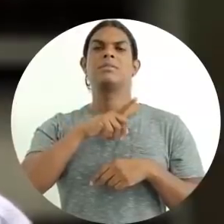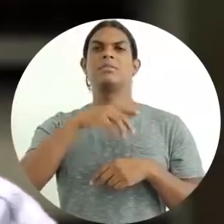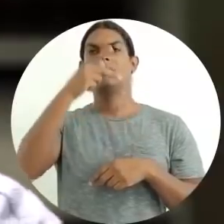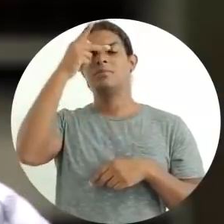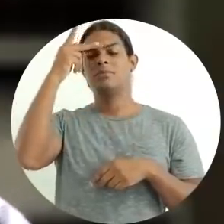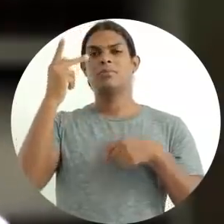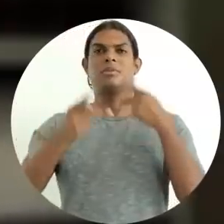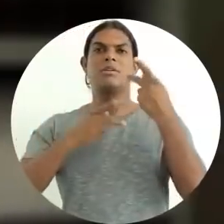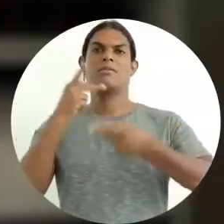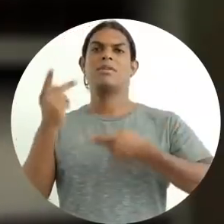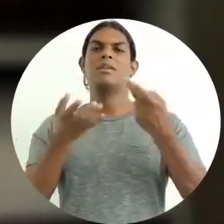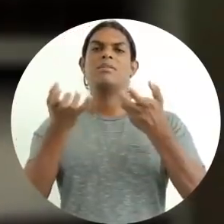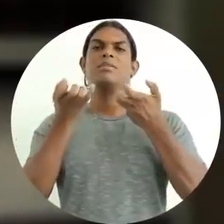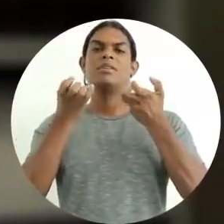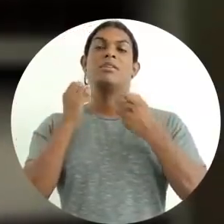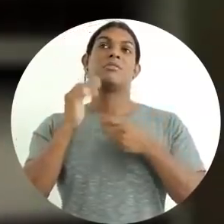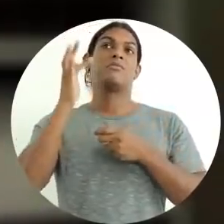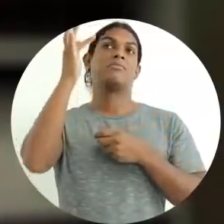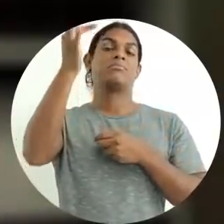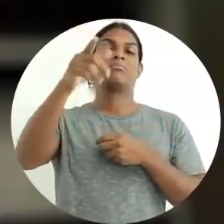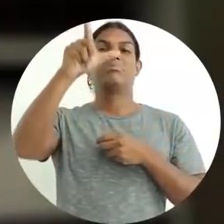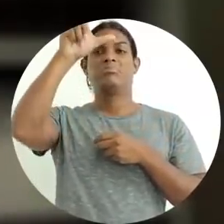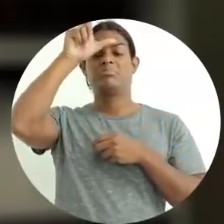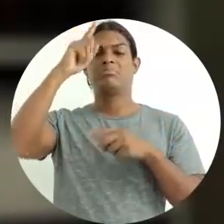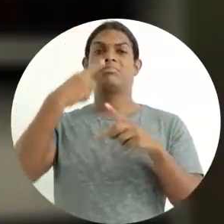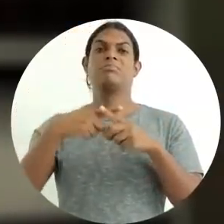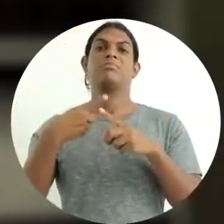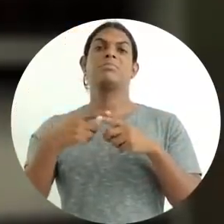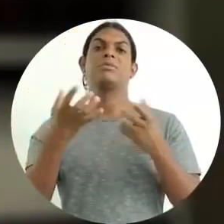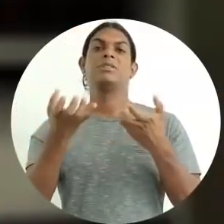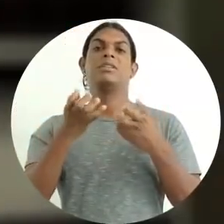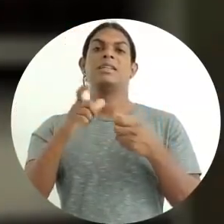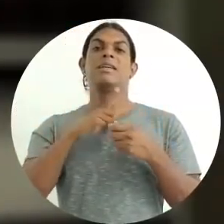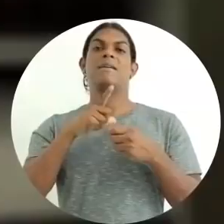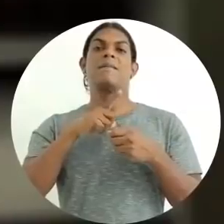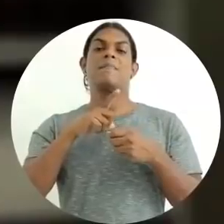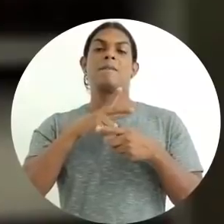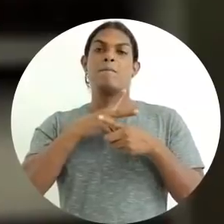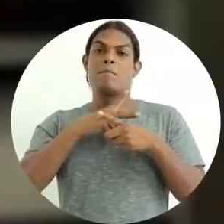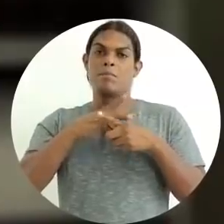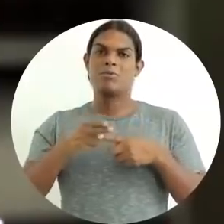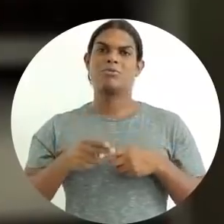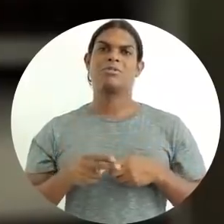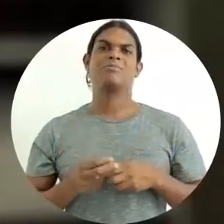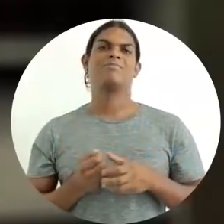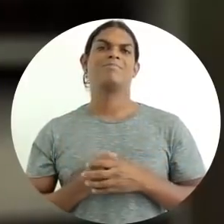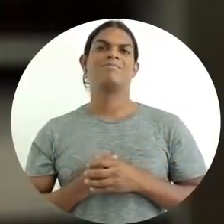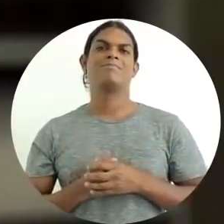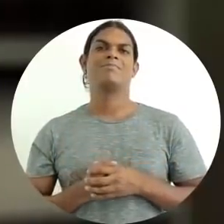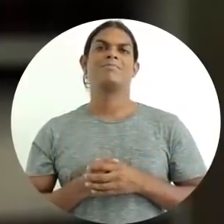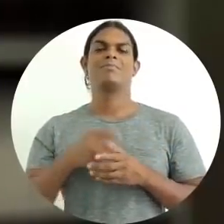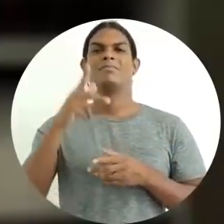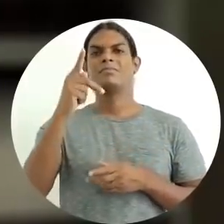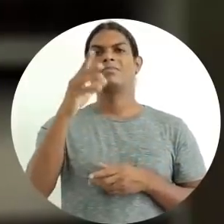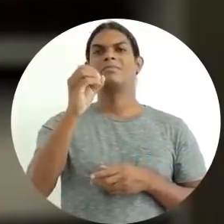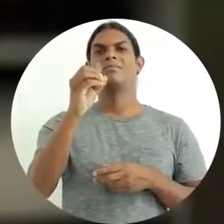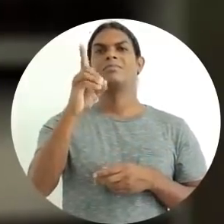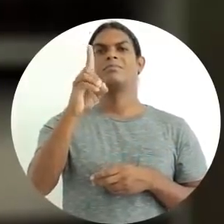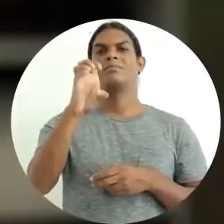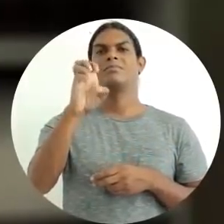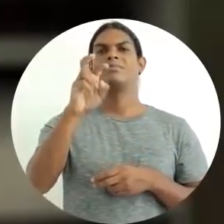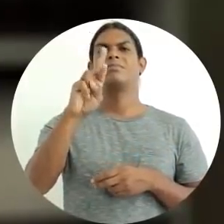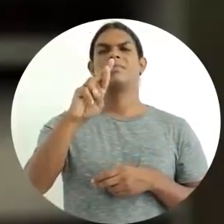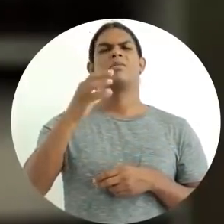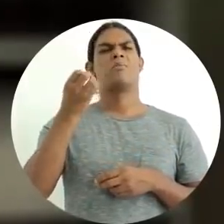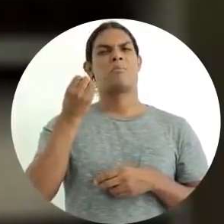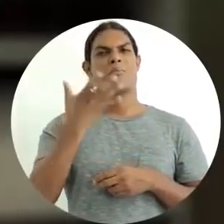vida, como eu queria ser líder. Eu queria ser líder porque eu queria ter poder. Que coisa boa, não